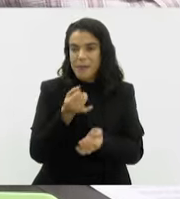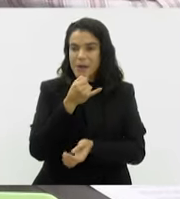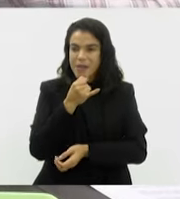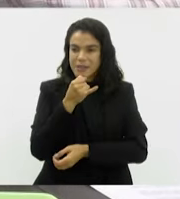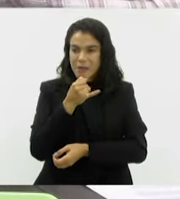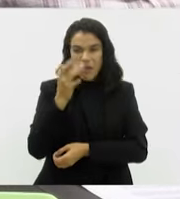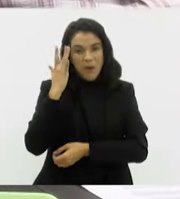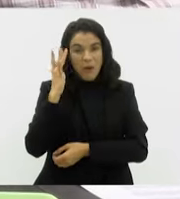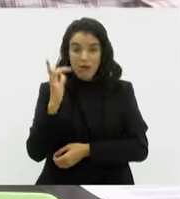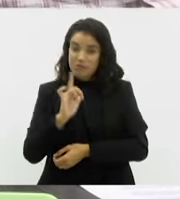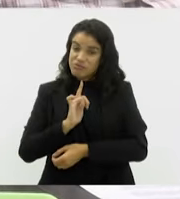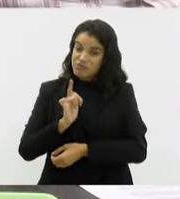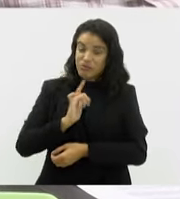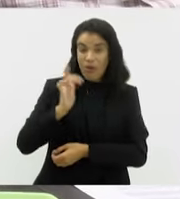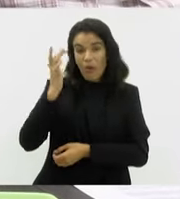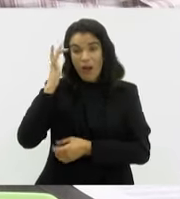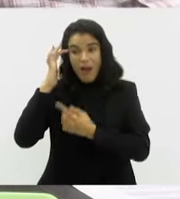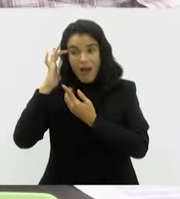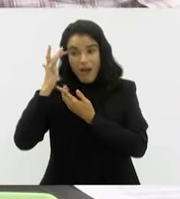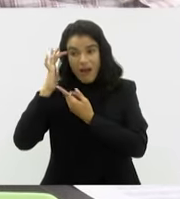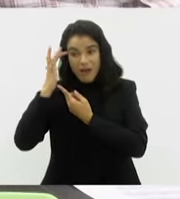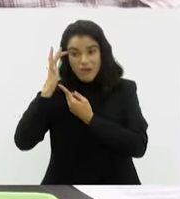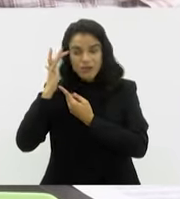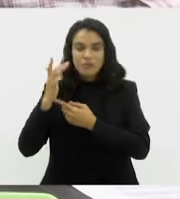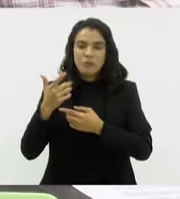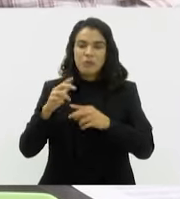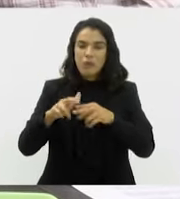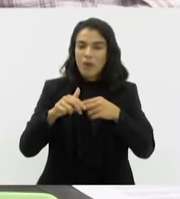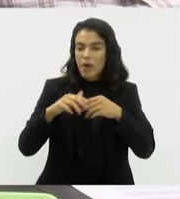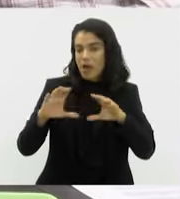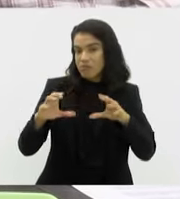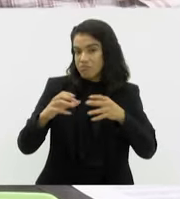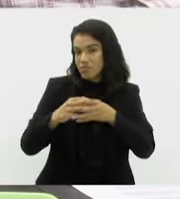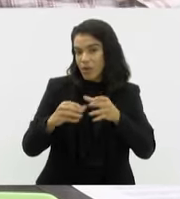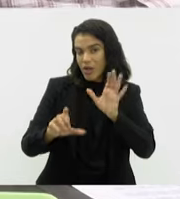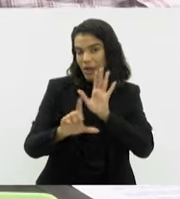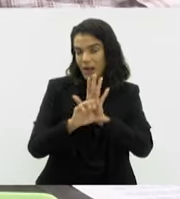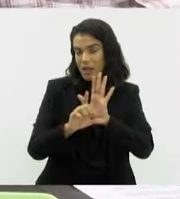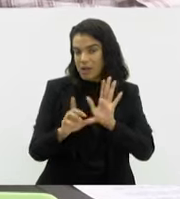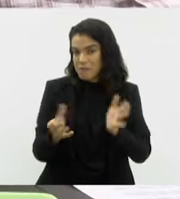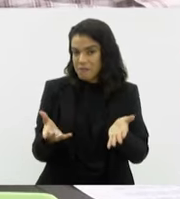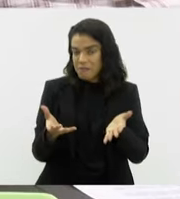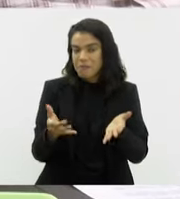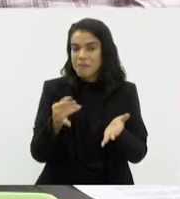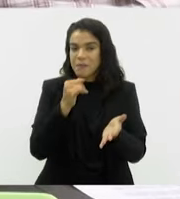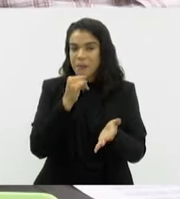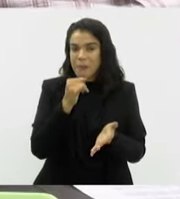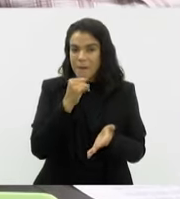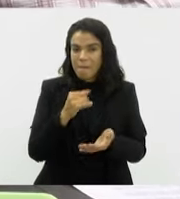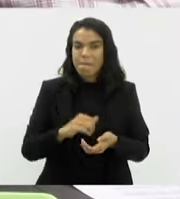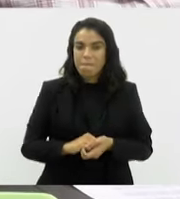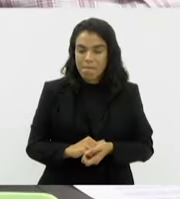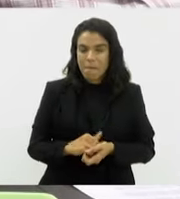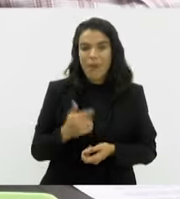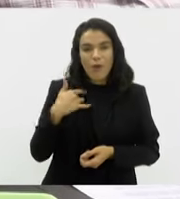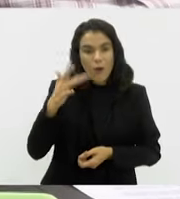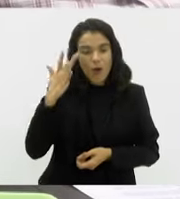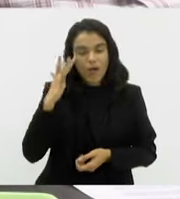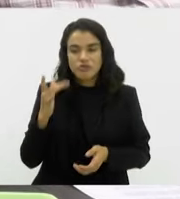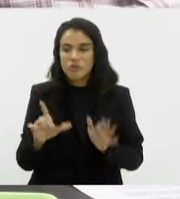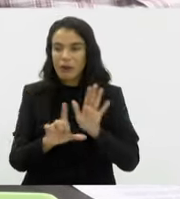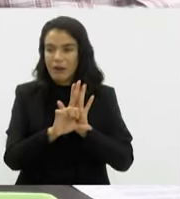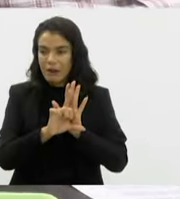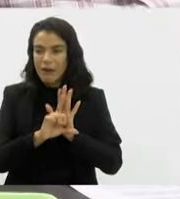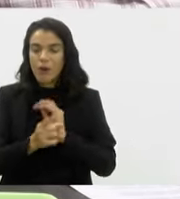com a legalidade, por causa da composição da lei. Então, o meu parecer seria legalidade com